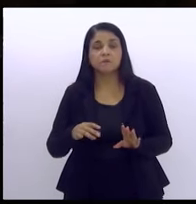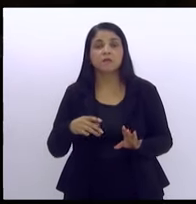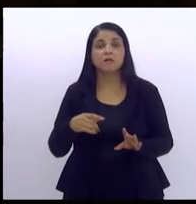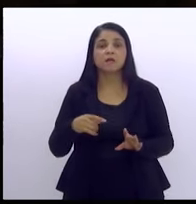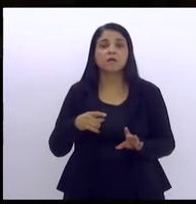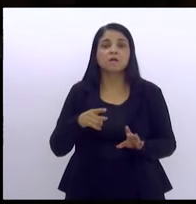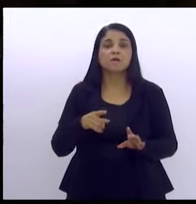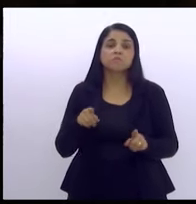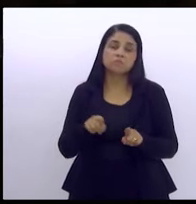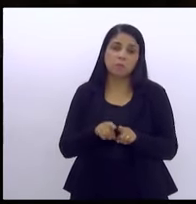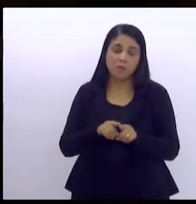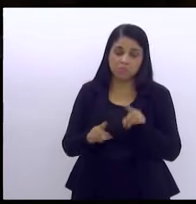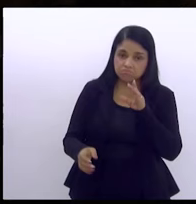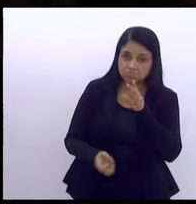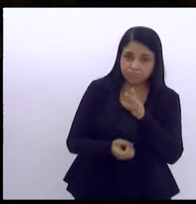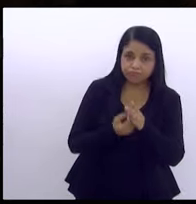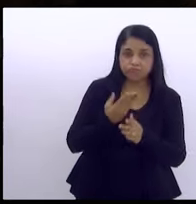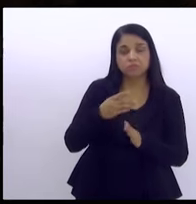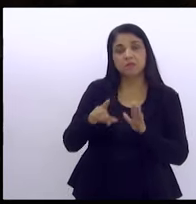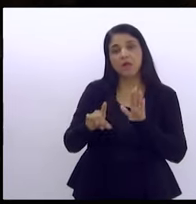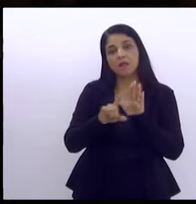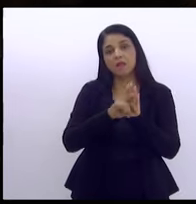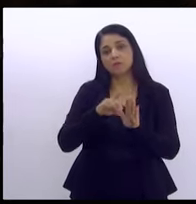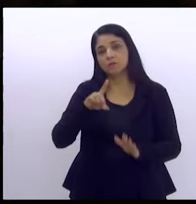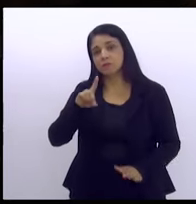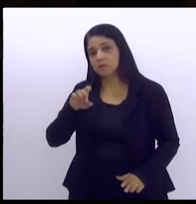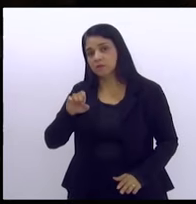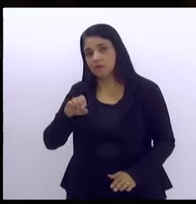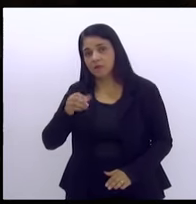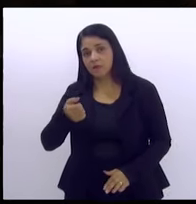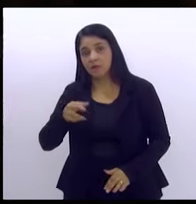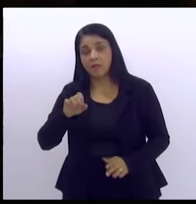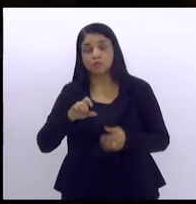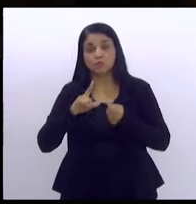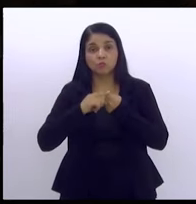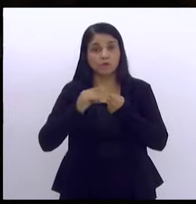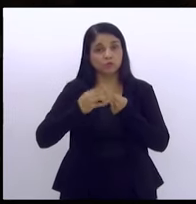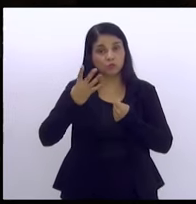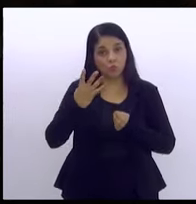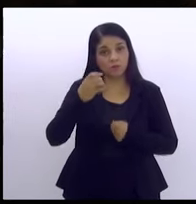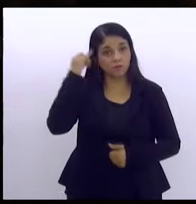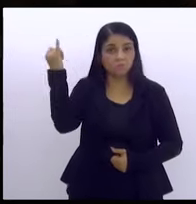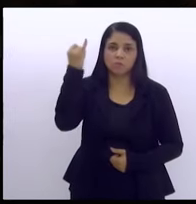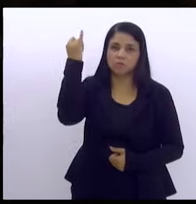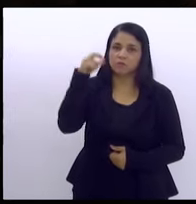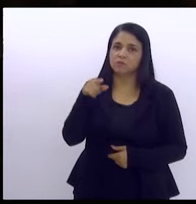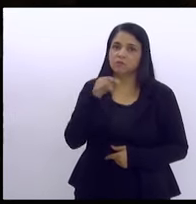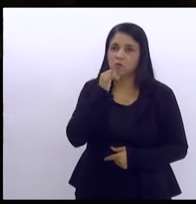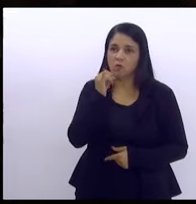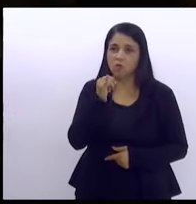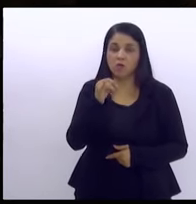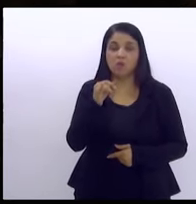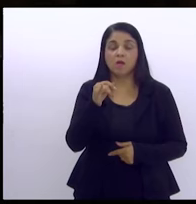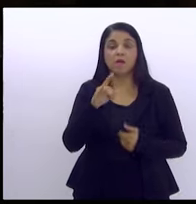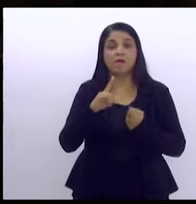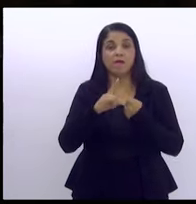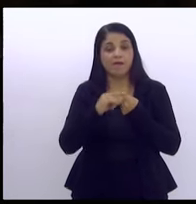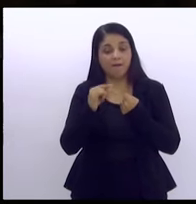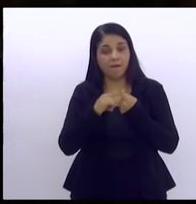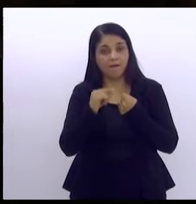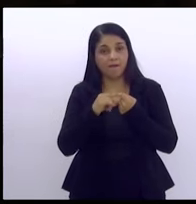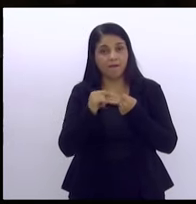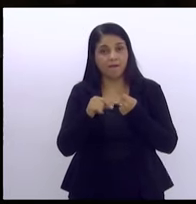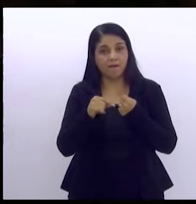dar crédito ao autor da lei, do DECRAD, o que importa é o artigo 4º, que diz exatamente isso. Olha, adicione seu artigo